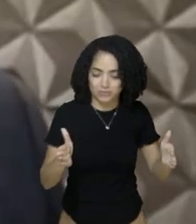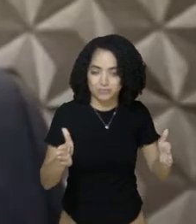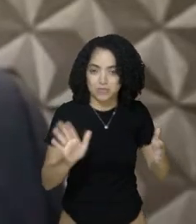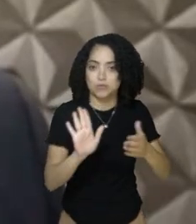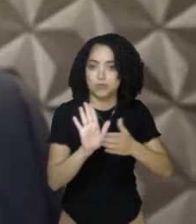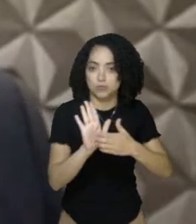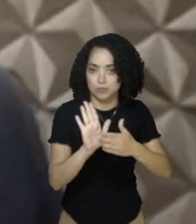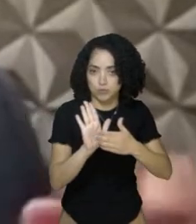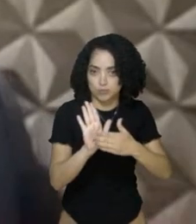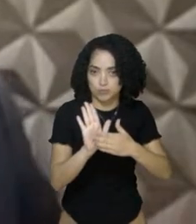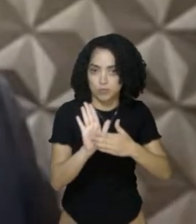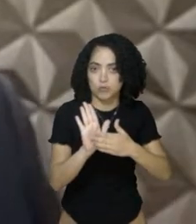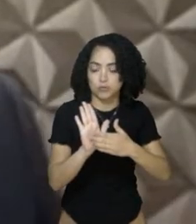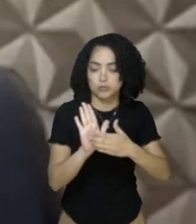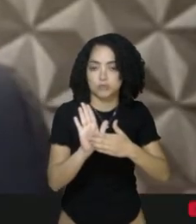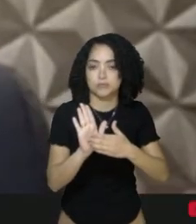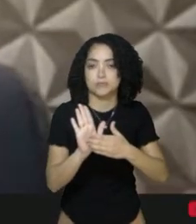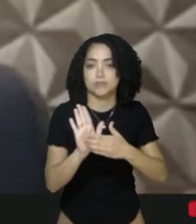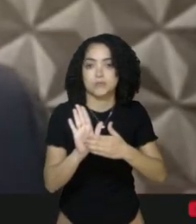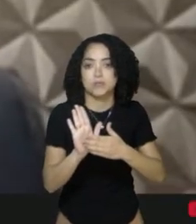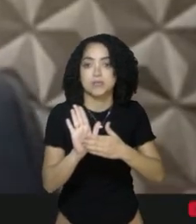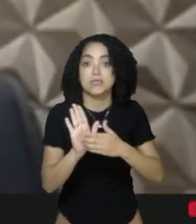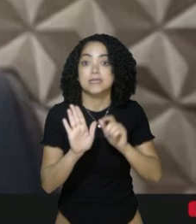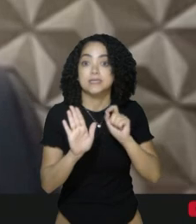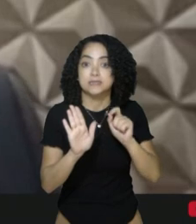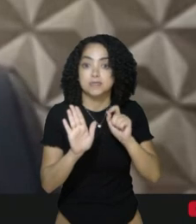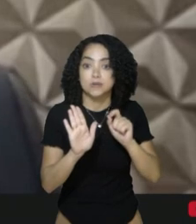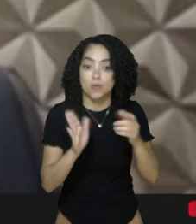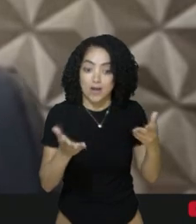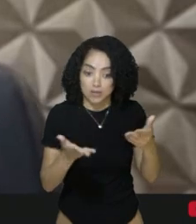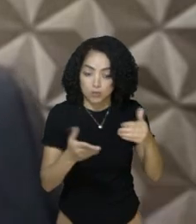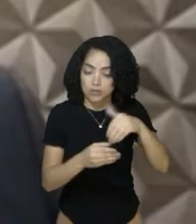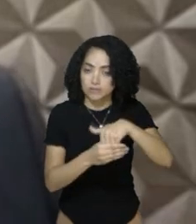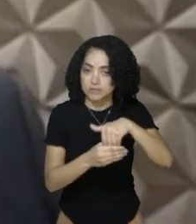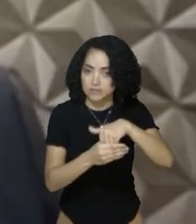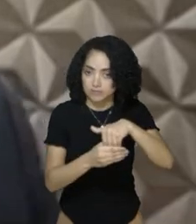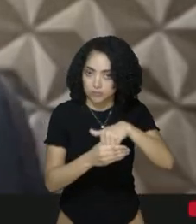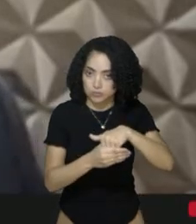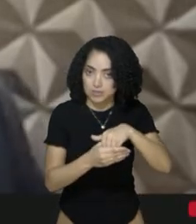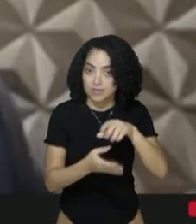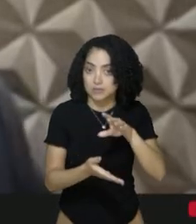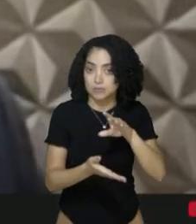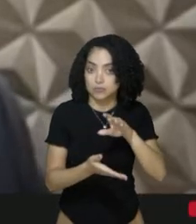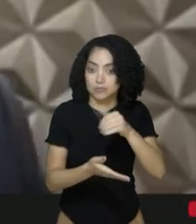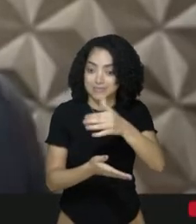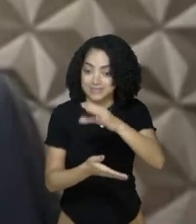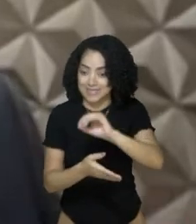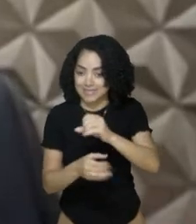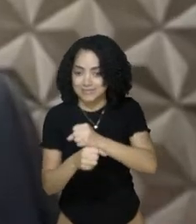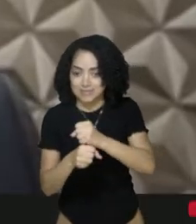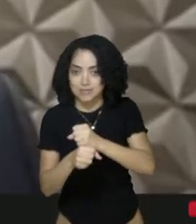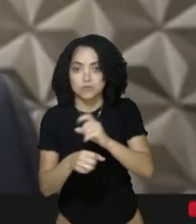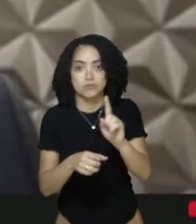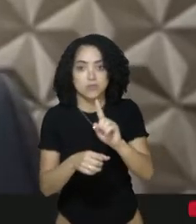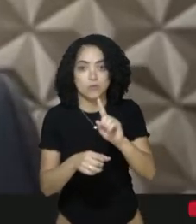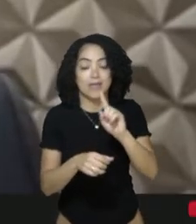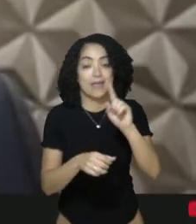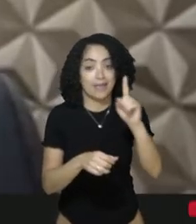no projeto de lei original. Então, o que está sendo votado agora, na verdade, não são 10 anos, sim 15